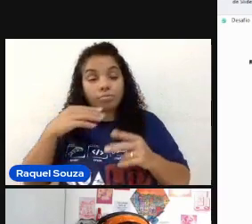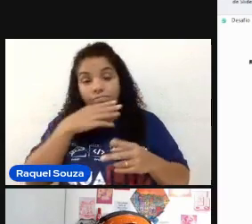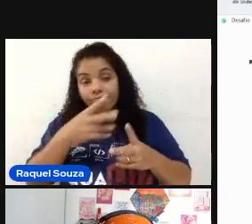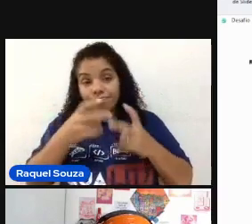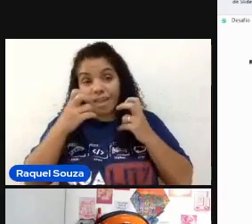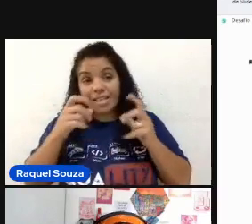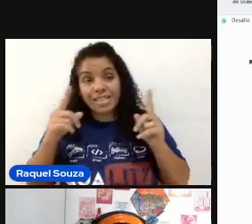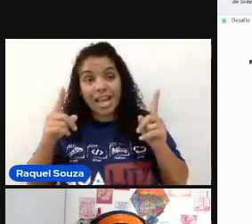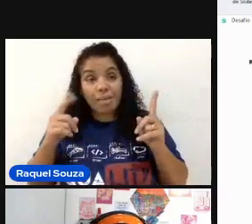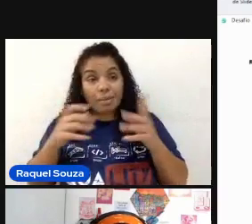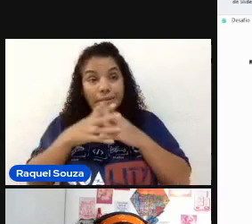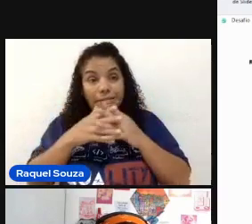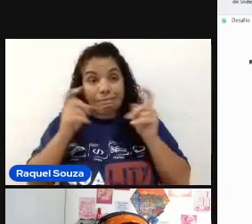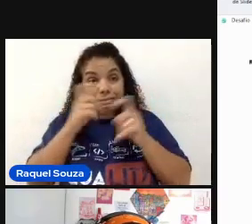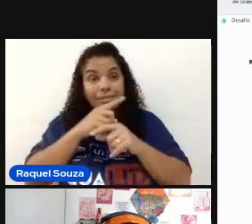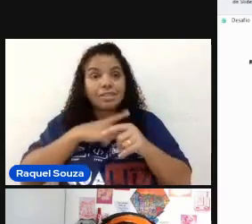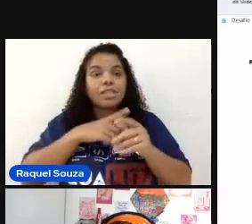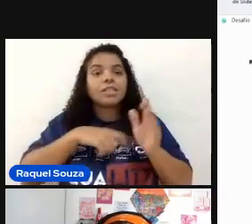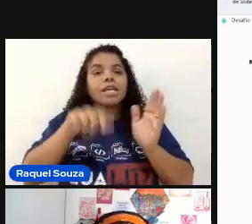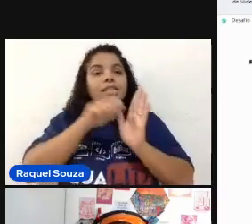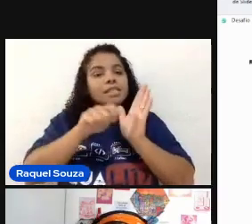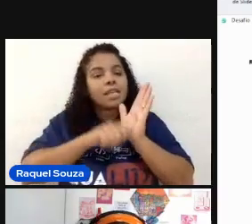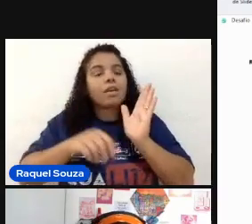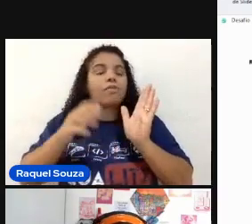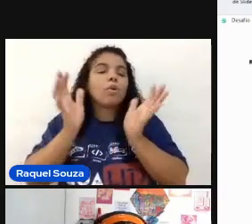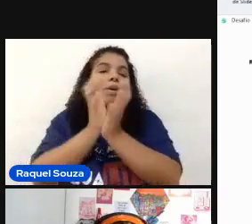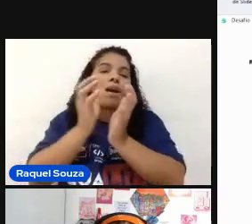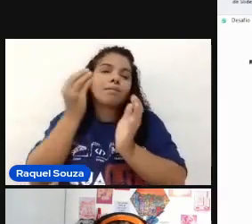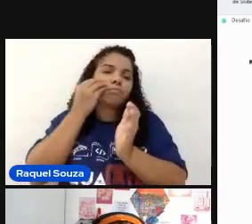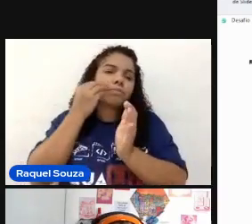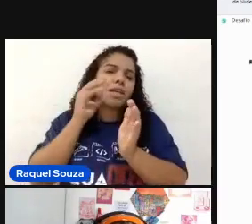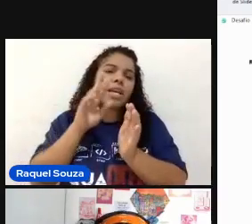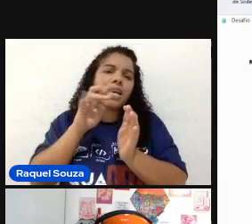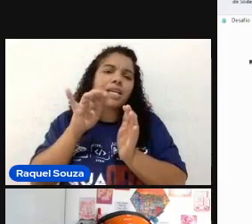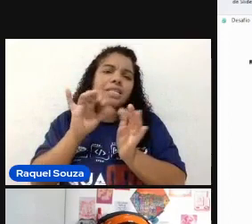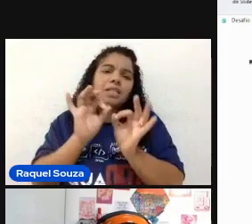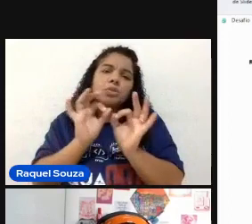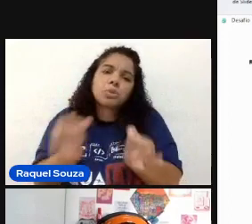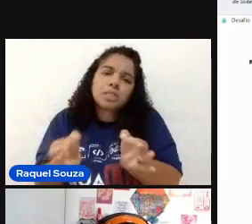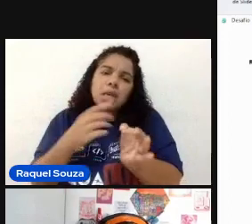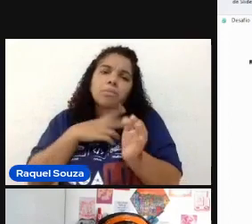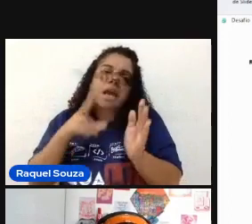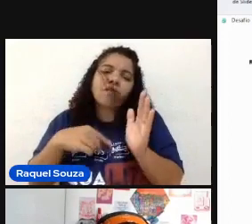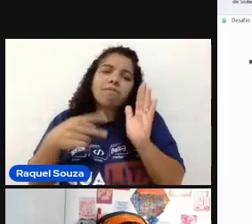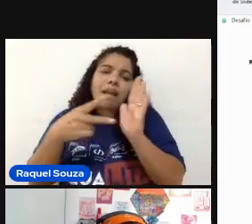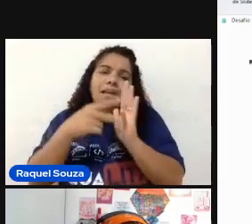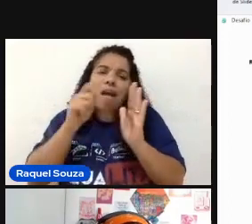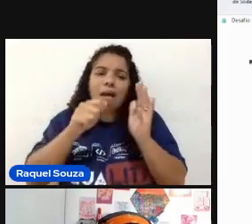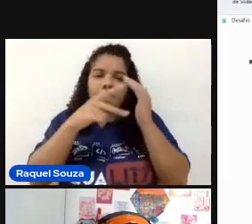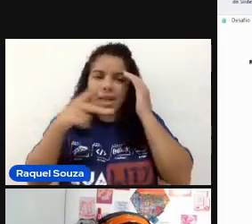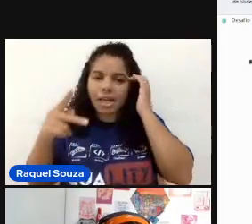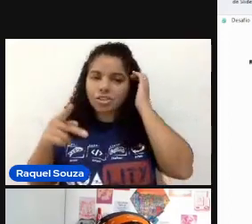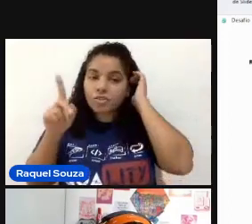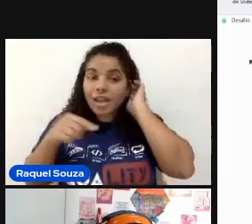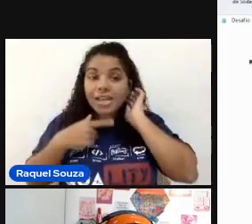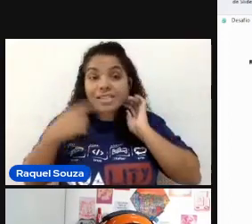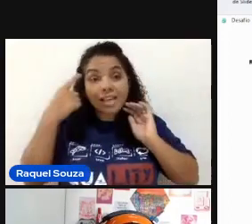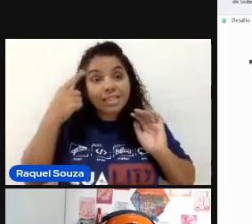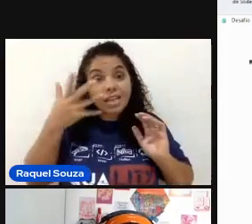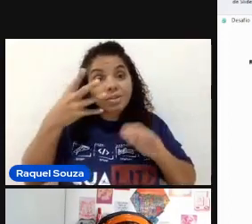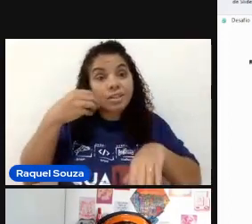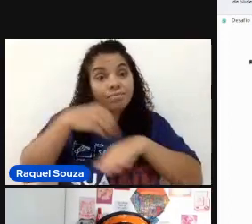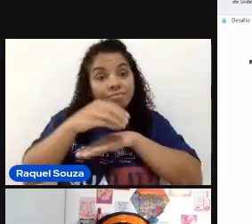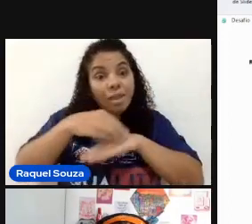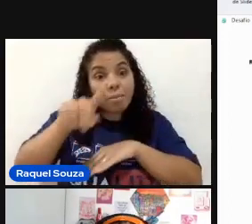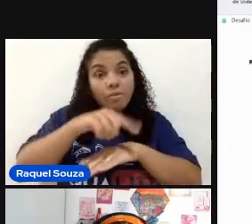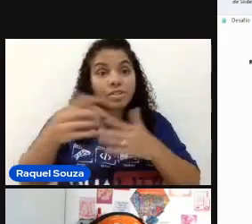complexidade que se tem de se escrever o caso de teste de um requisito simples, que é a validação de um aplicativo. Essa é a ideia que eu queria trazer aqui hoje